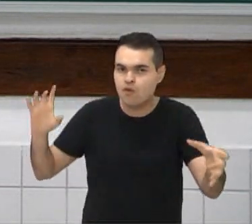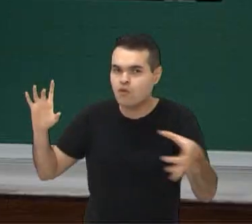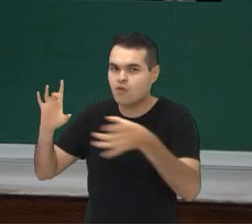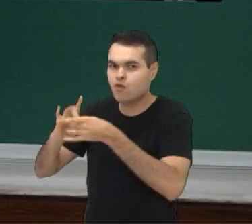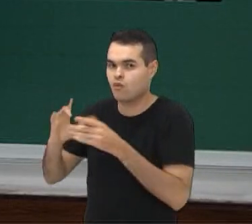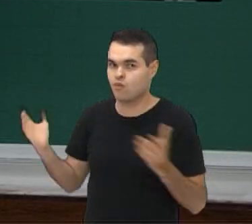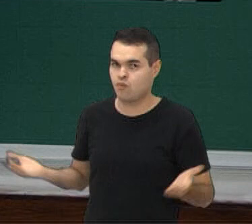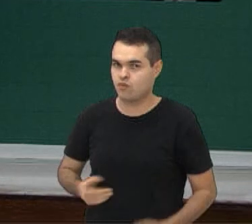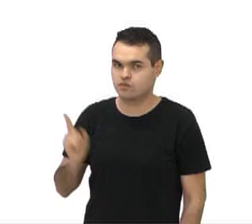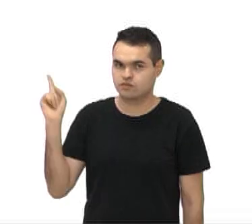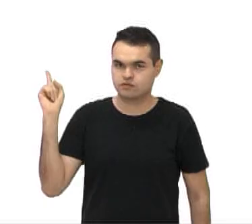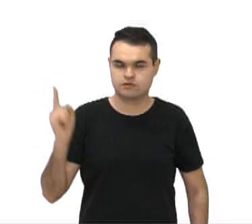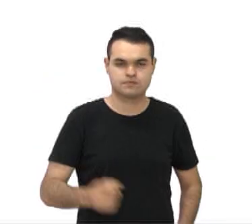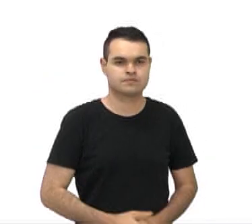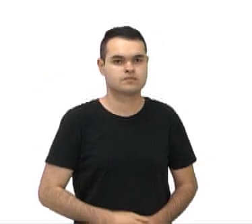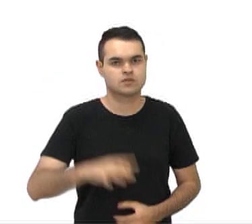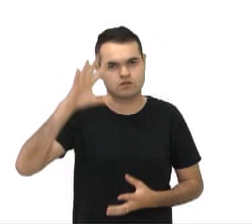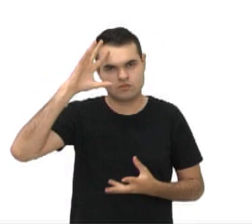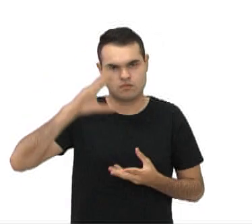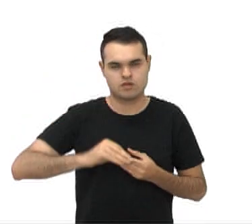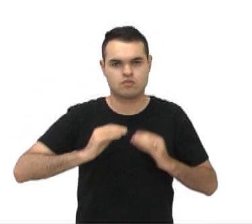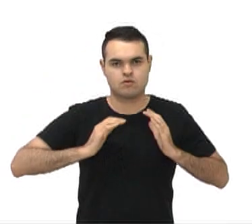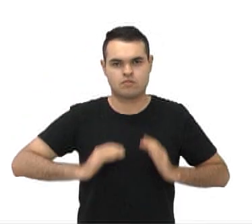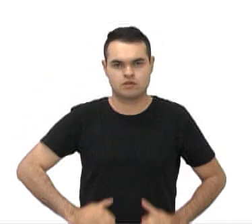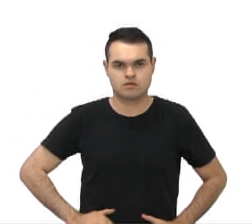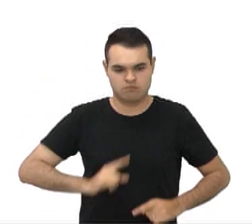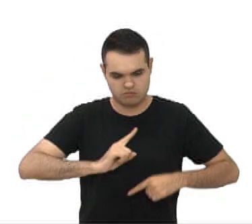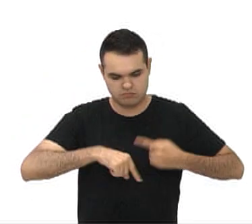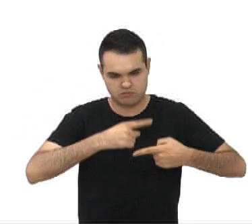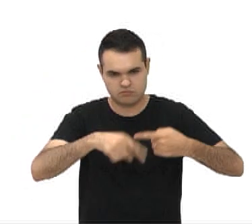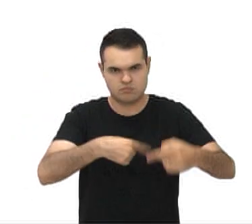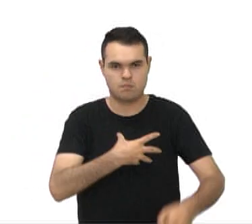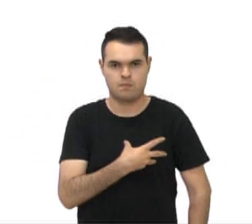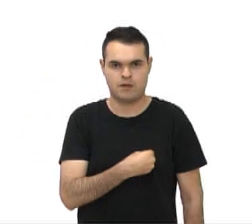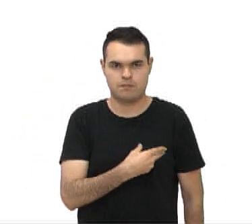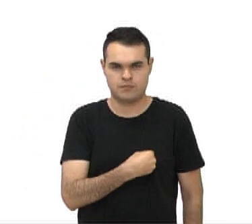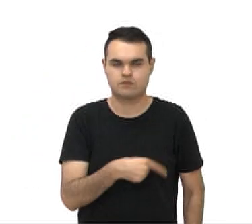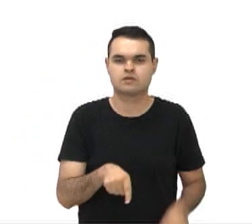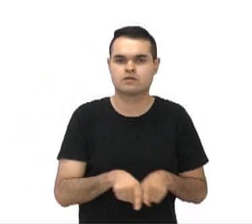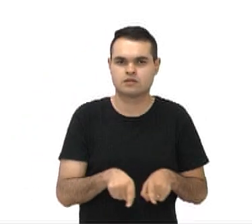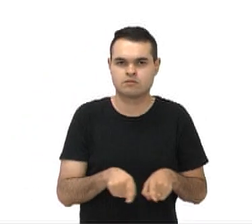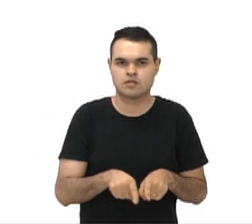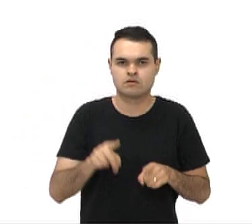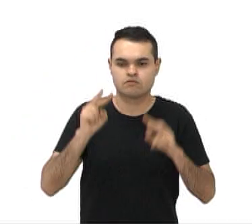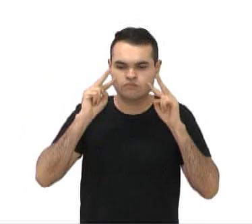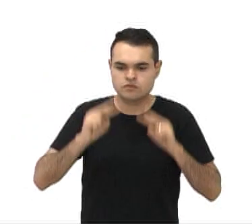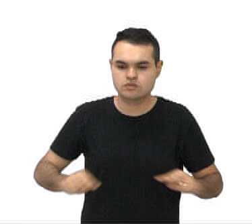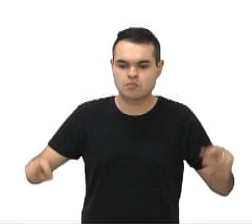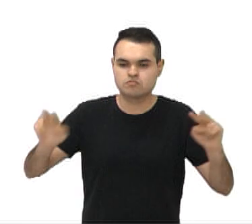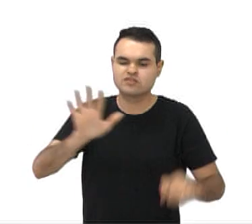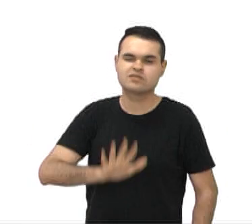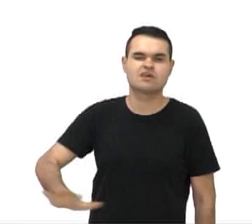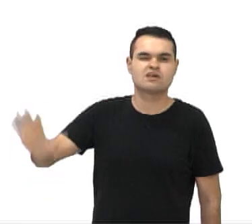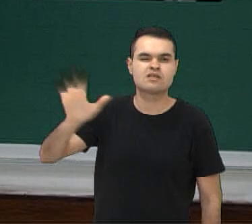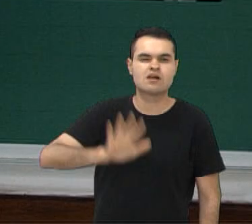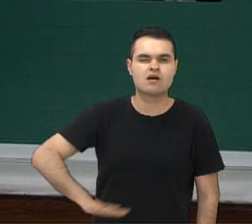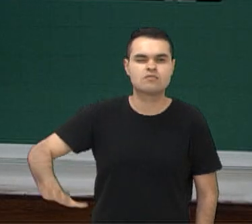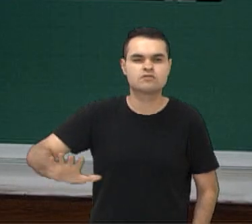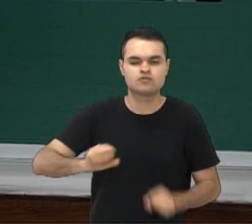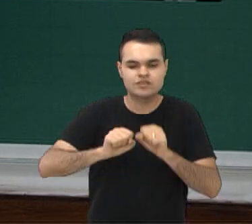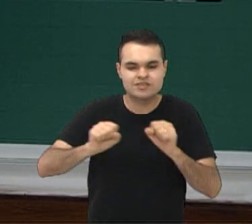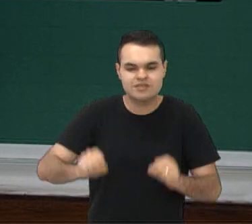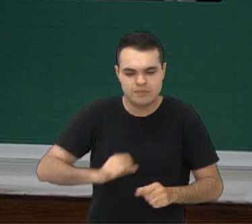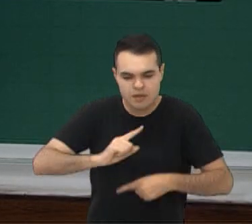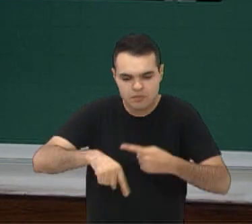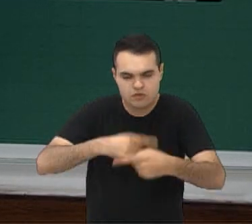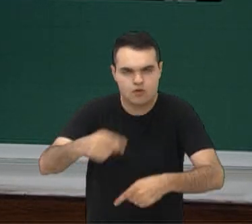lá. Compreender o comportamento reprodutivo dos mamíferos e uma visão geral do sistema reprodutor humano. Então,